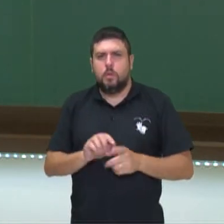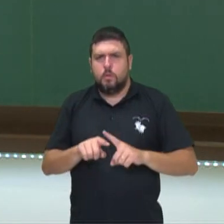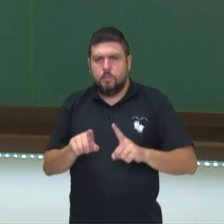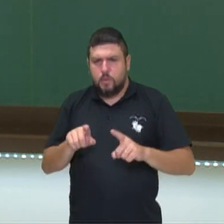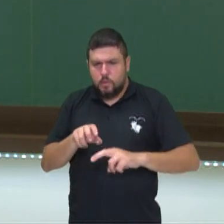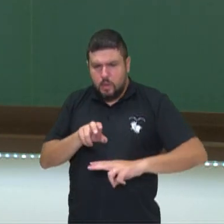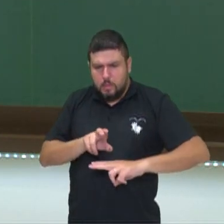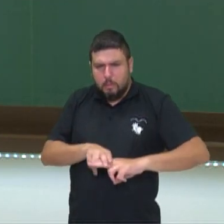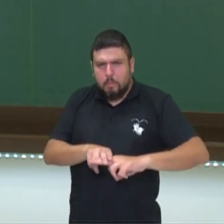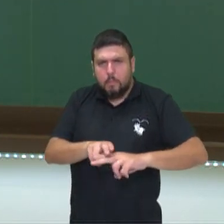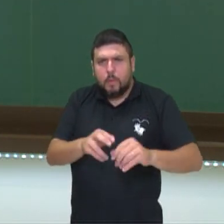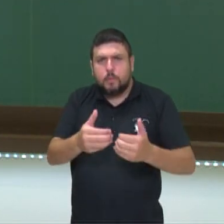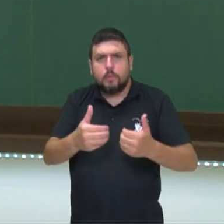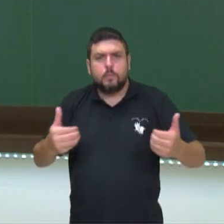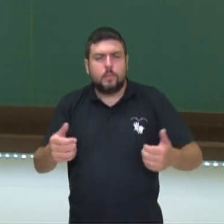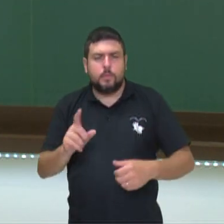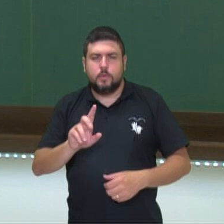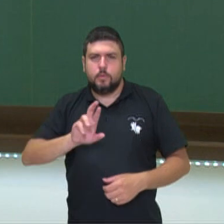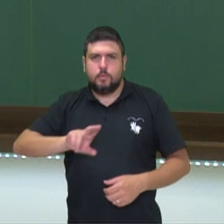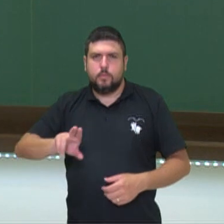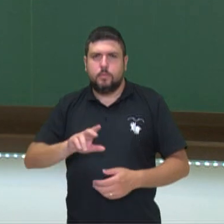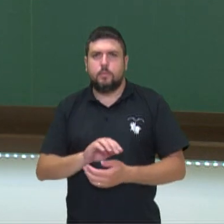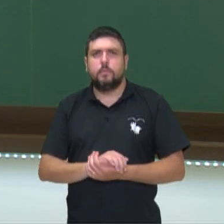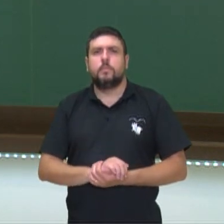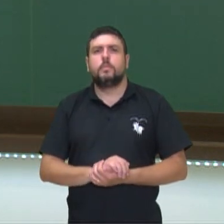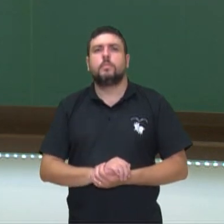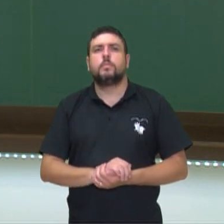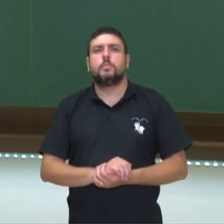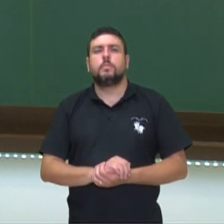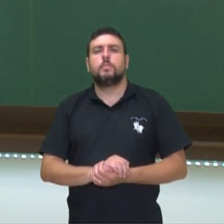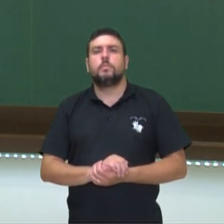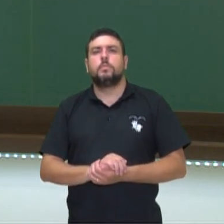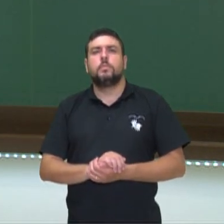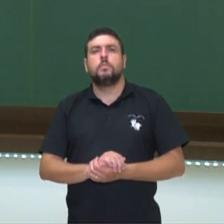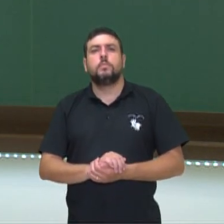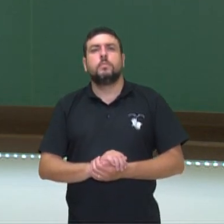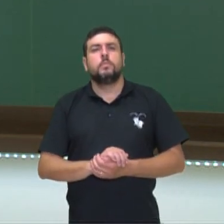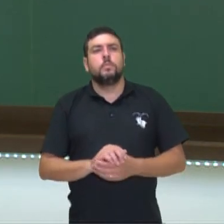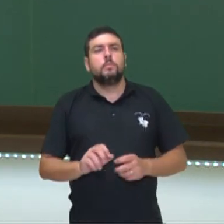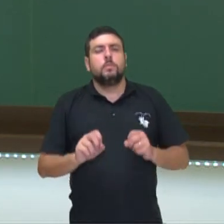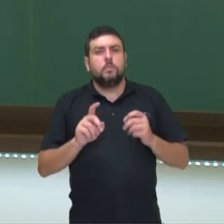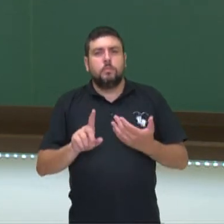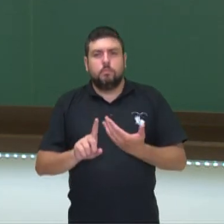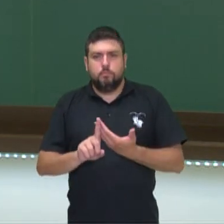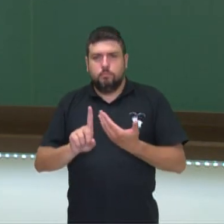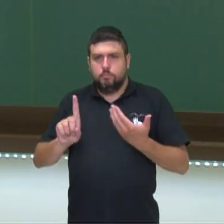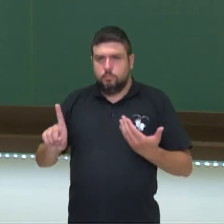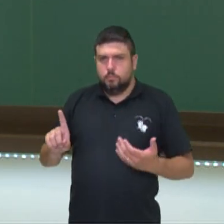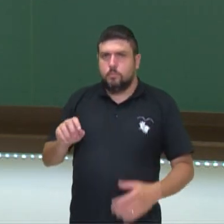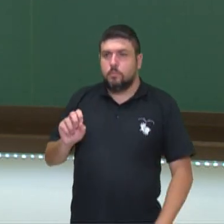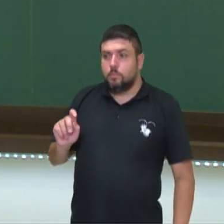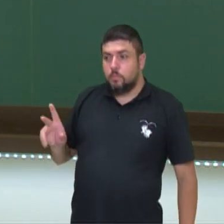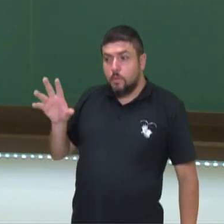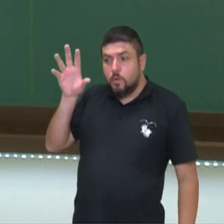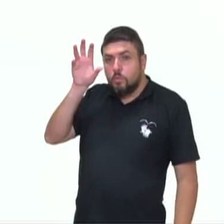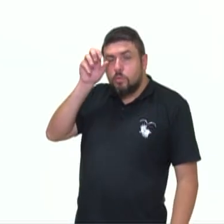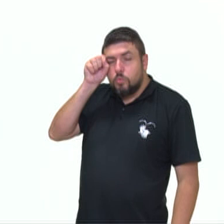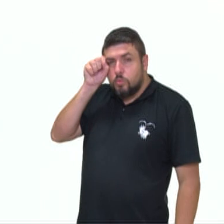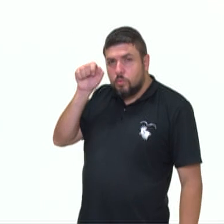móveis. Muito bom. Isolamento. Tá, aqui está o quarto, mantendo distância.